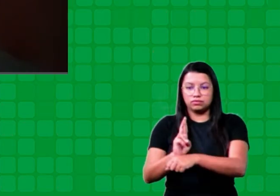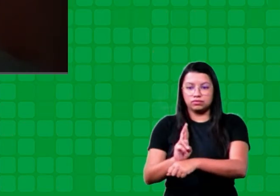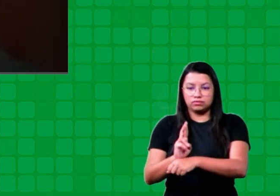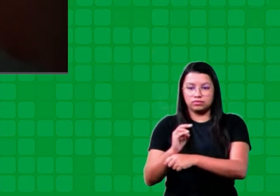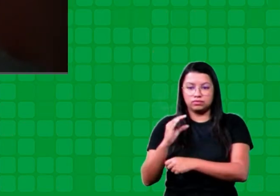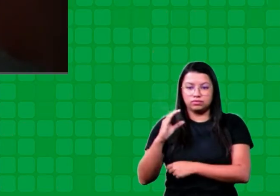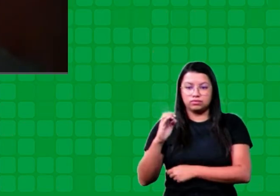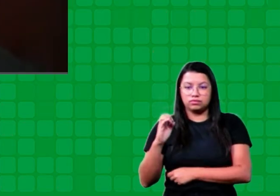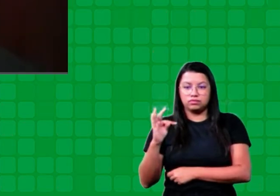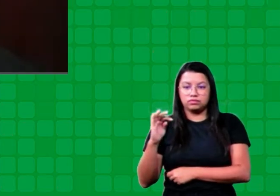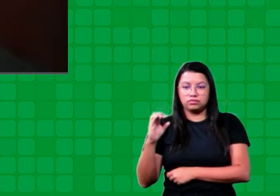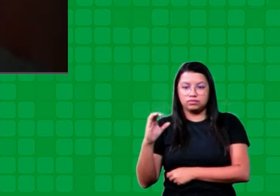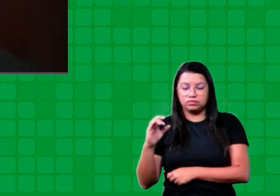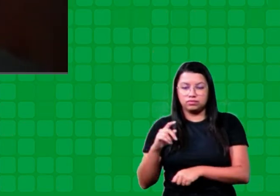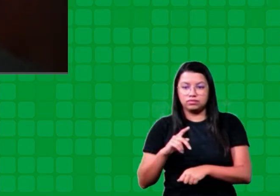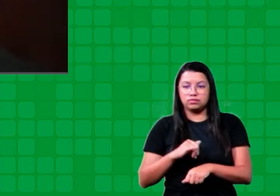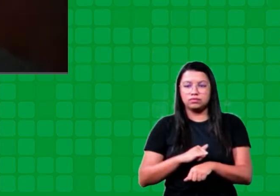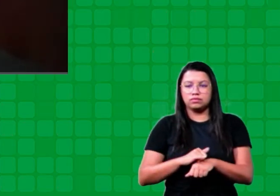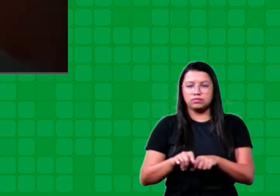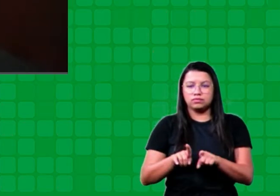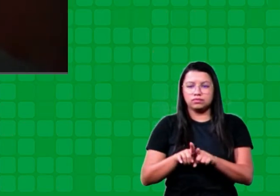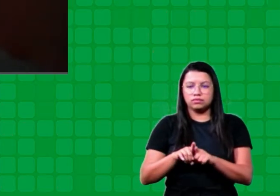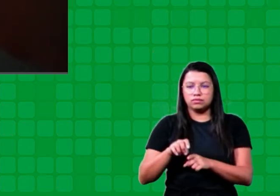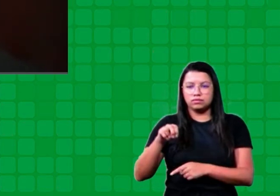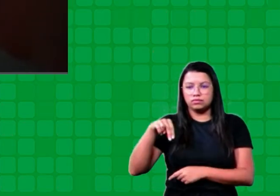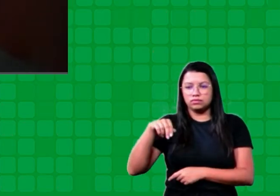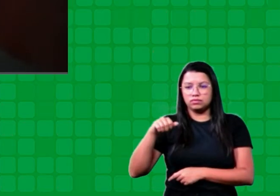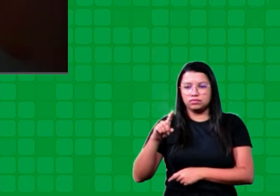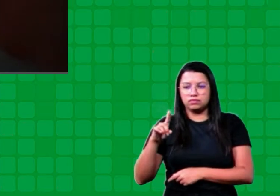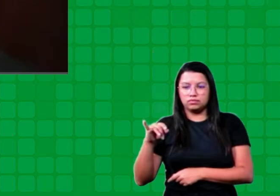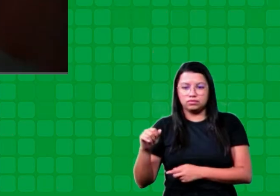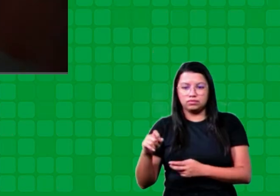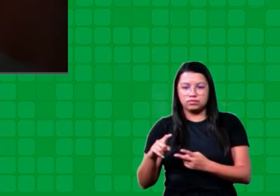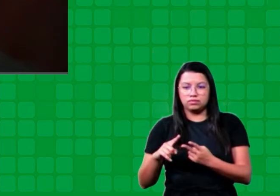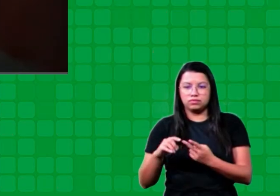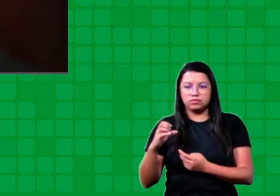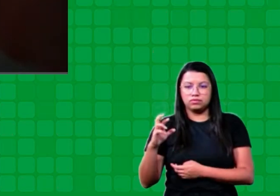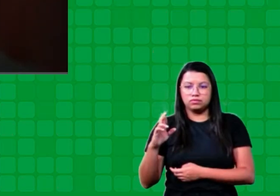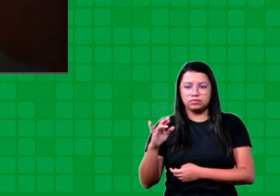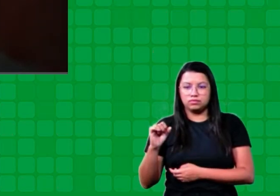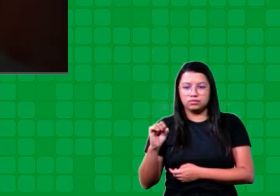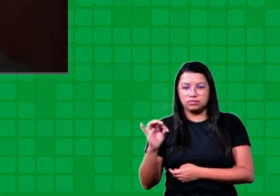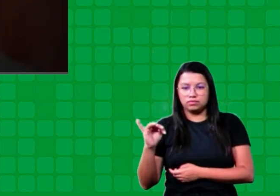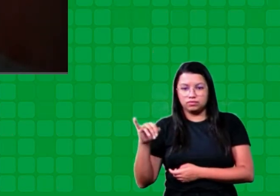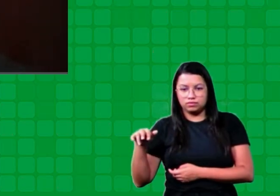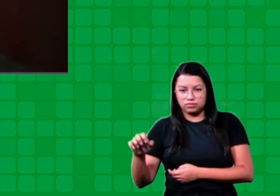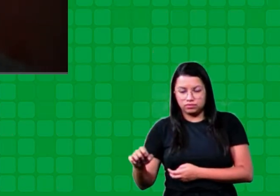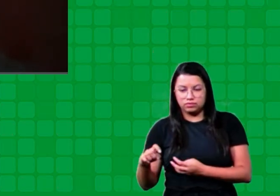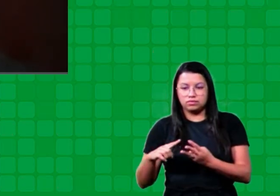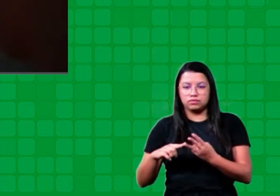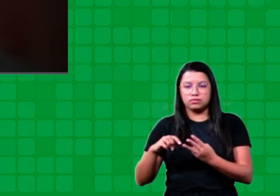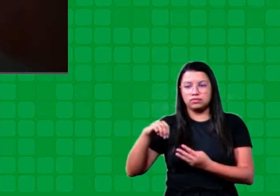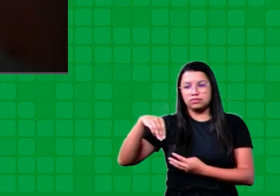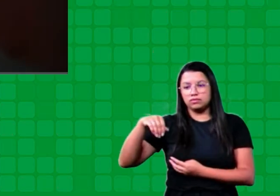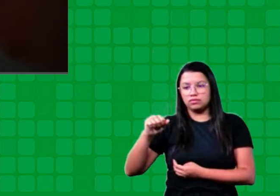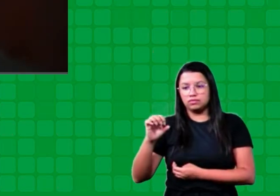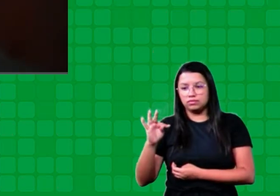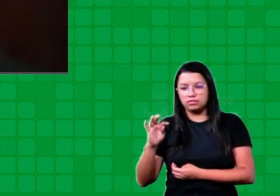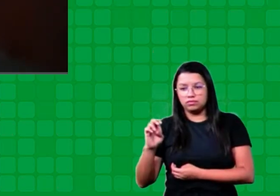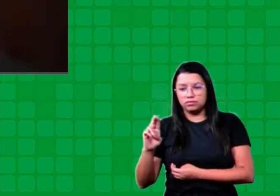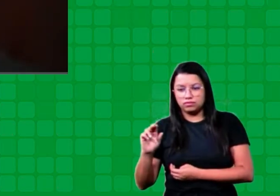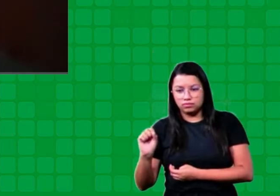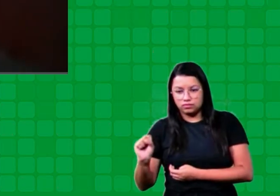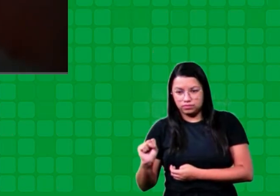Sabino Fernandes, Nádia Magalhães, Cristine Rebouças e Matheus Gianni. Essa reunião está sendo gravada